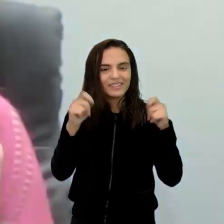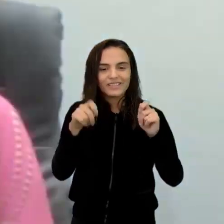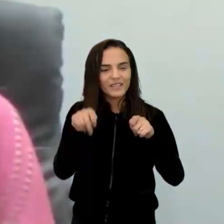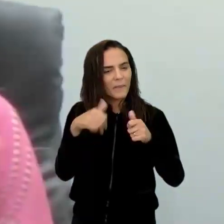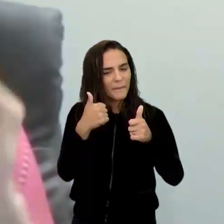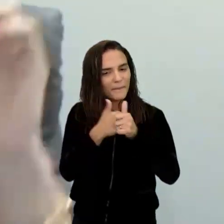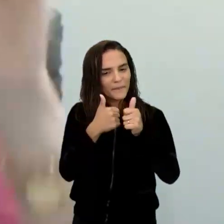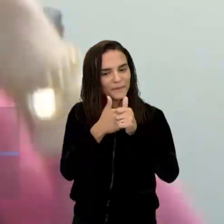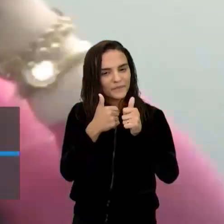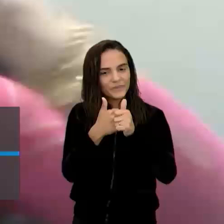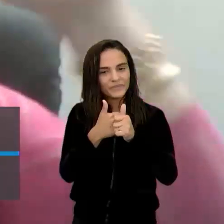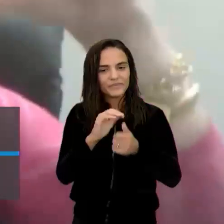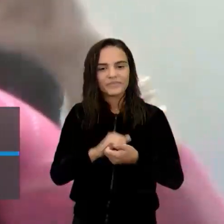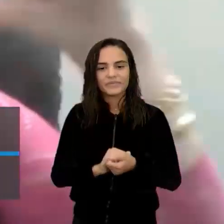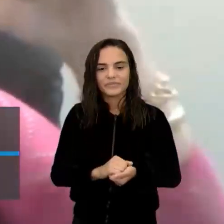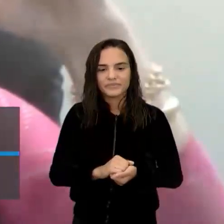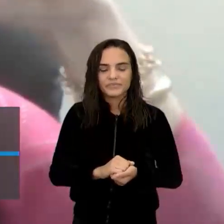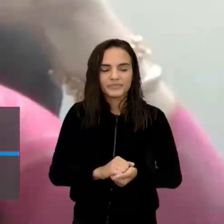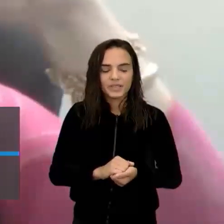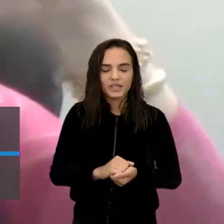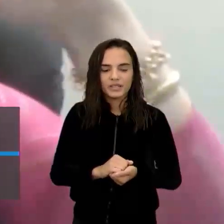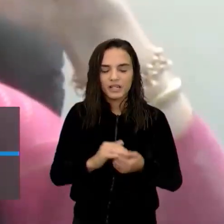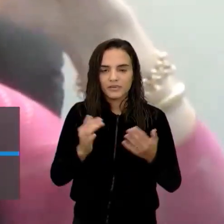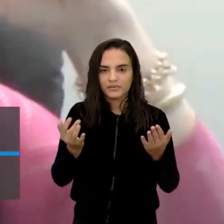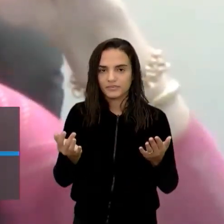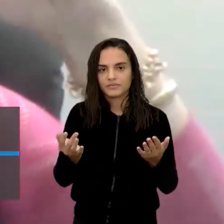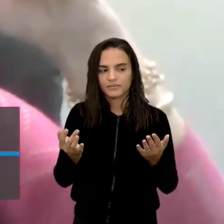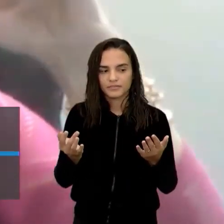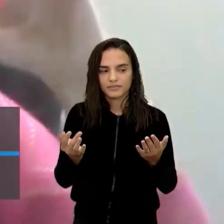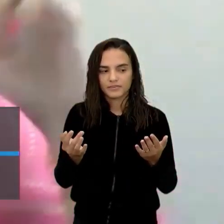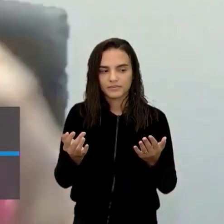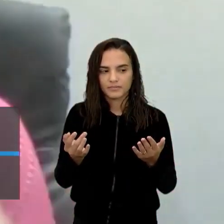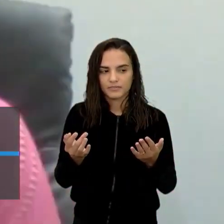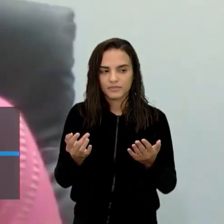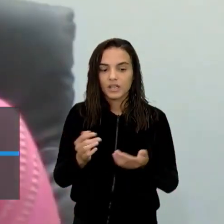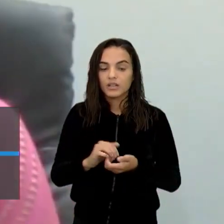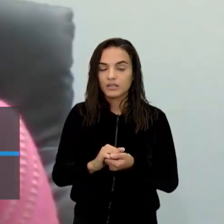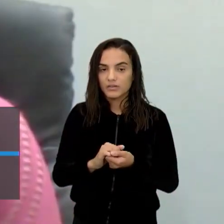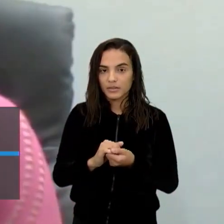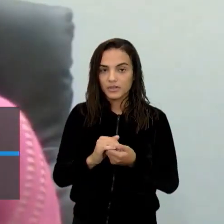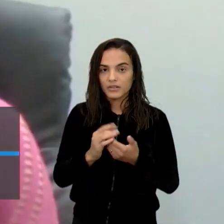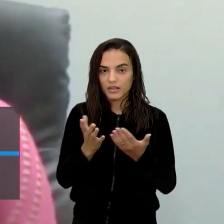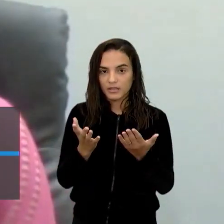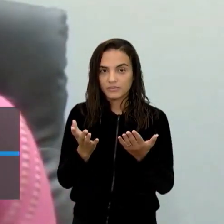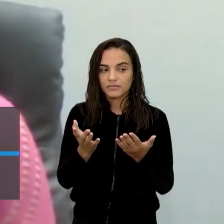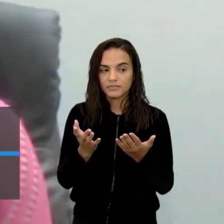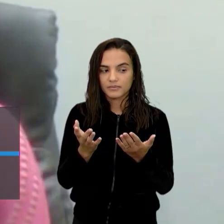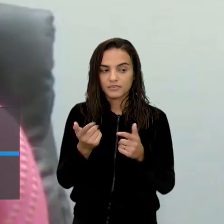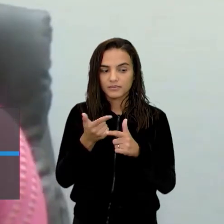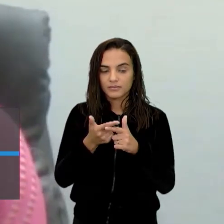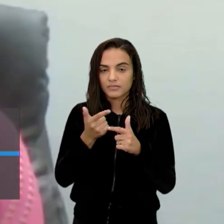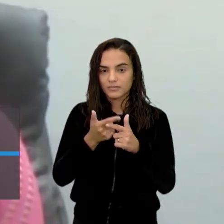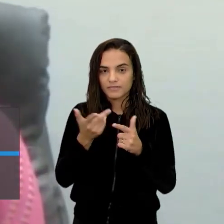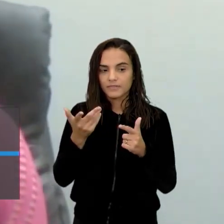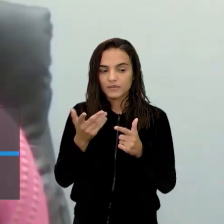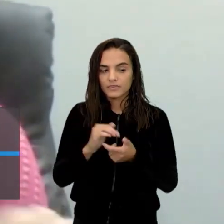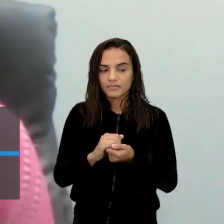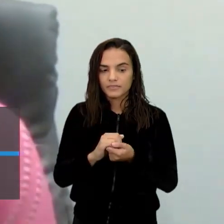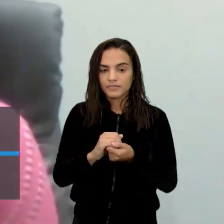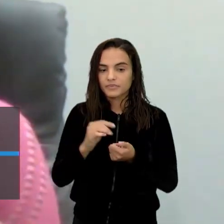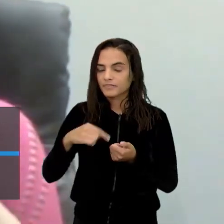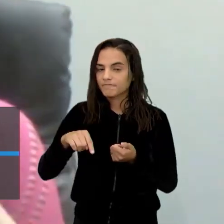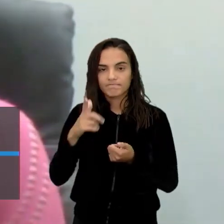próximo da onde está a sentença, ele vai lá e marca, sem problema nenhum, tá? E quando ele